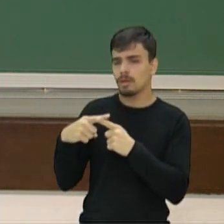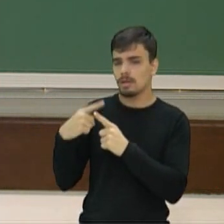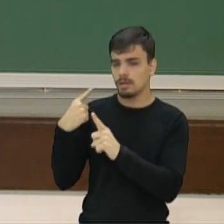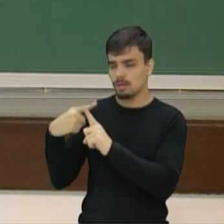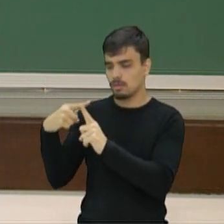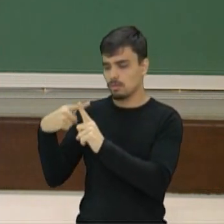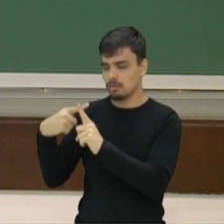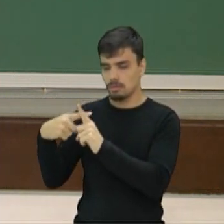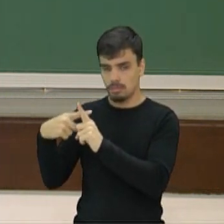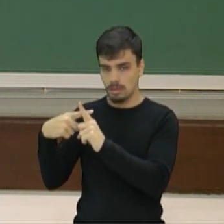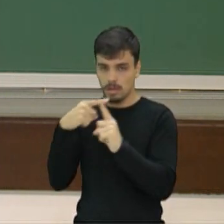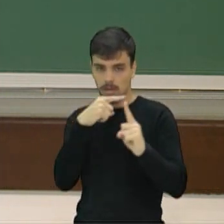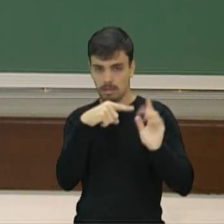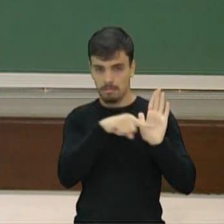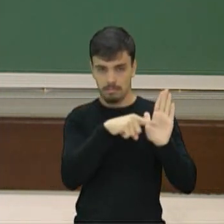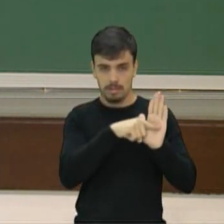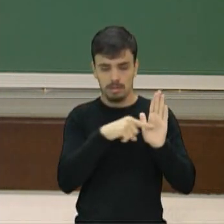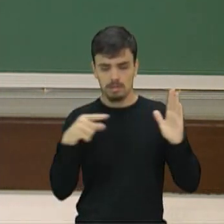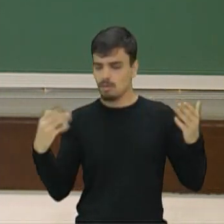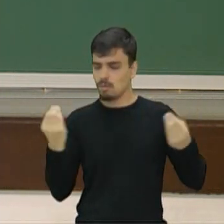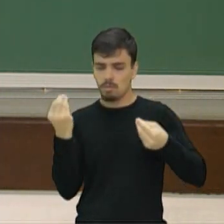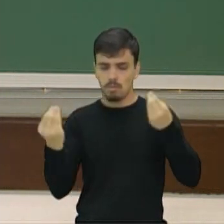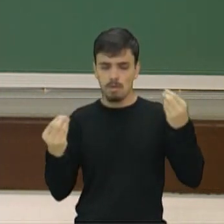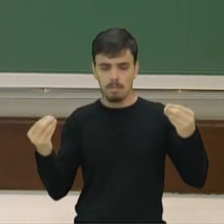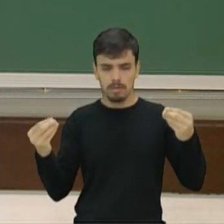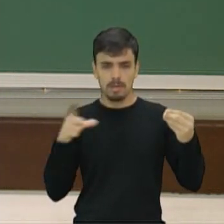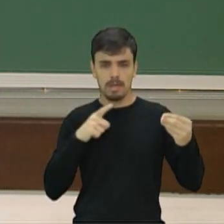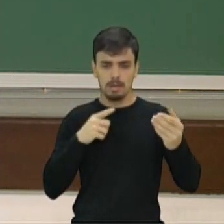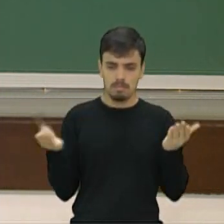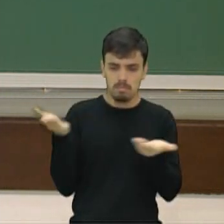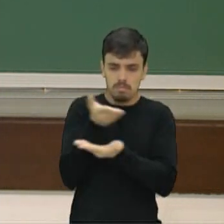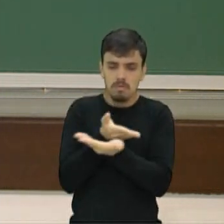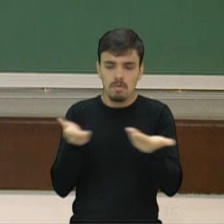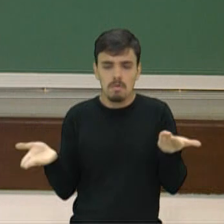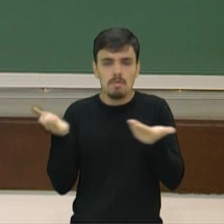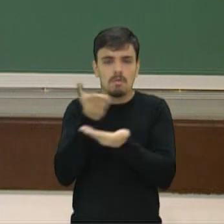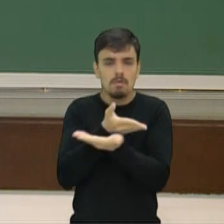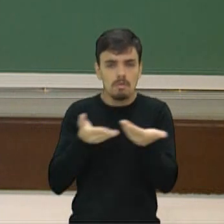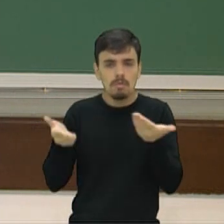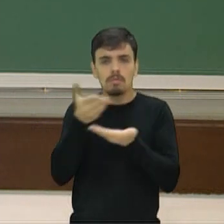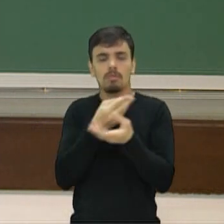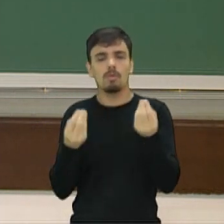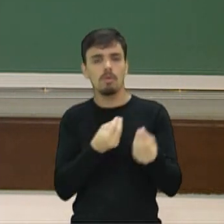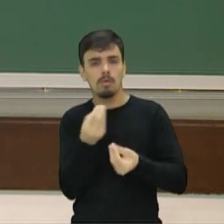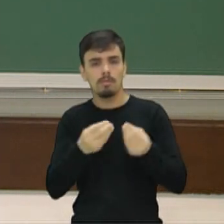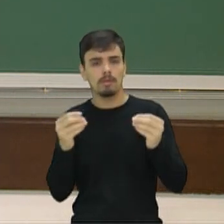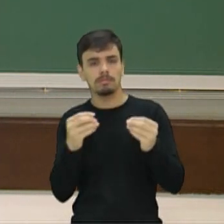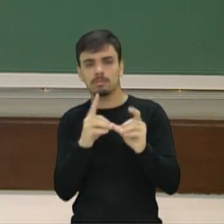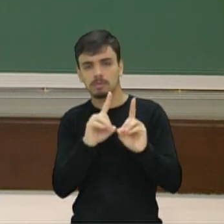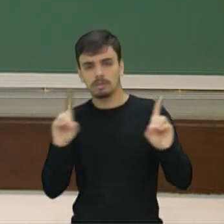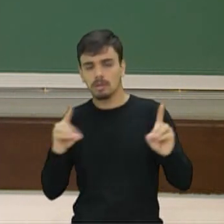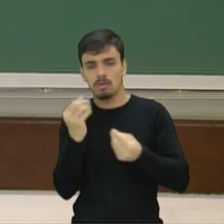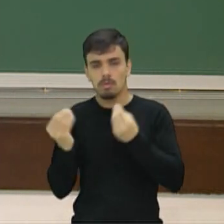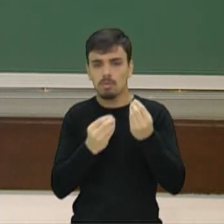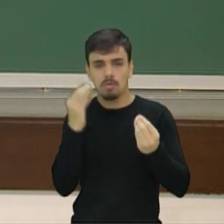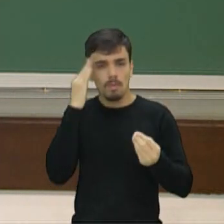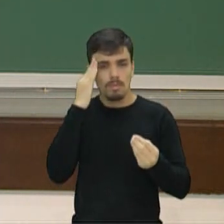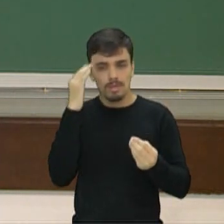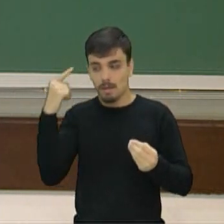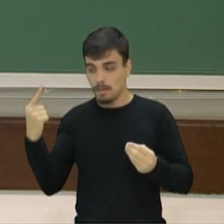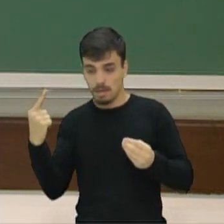sem encostar na outra, como que elas começam a interagir? Elas começam a interagir à distância. Como que uma sabe que a outra está